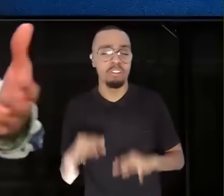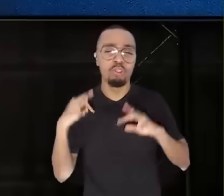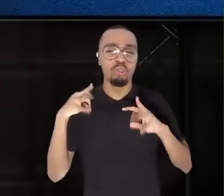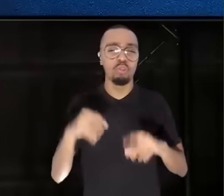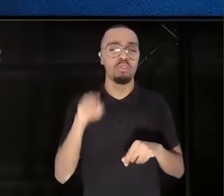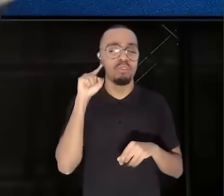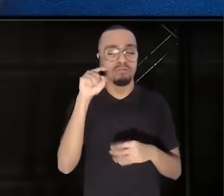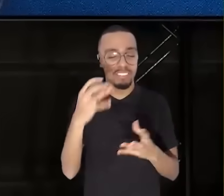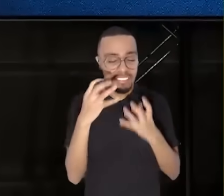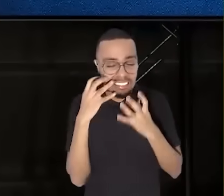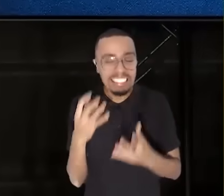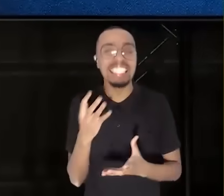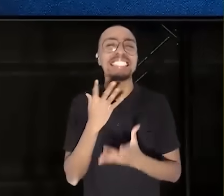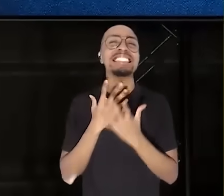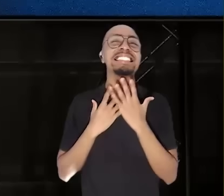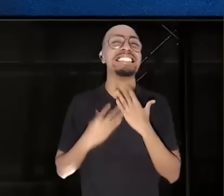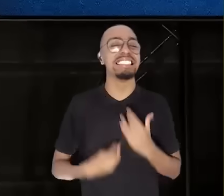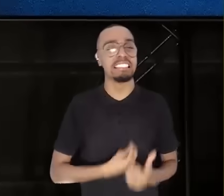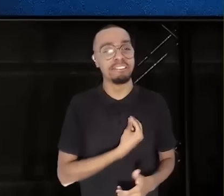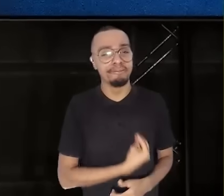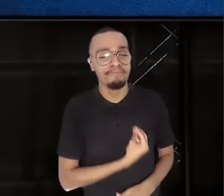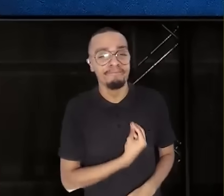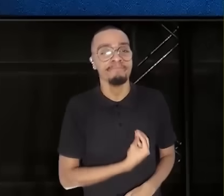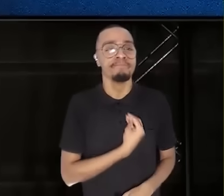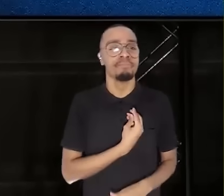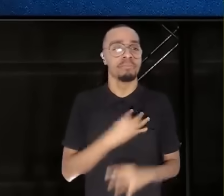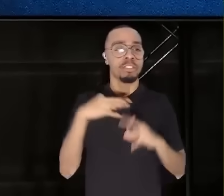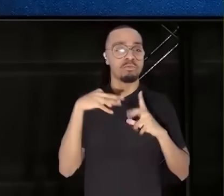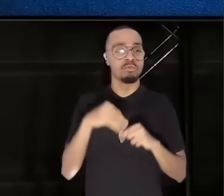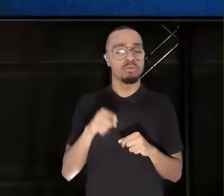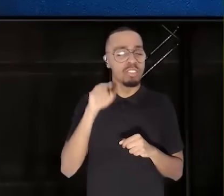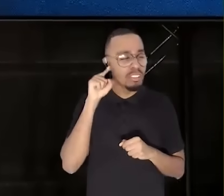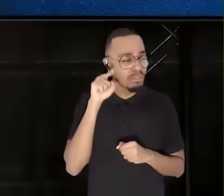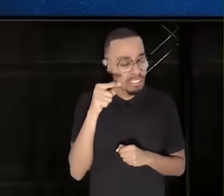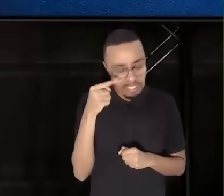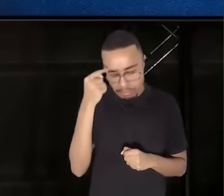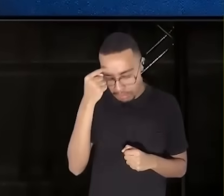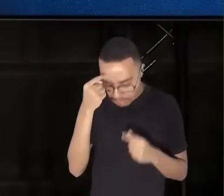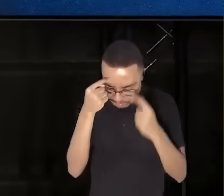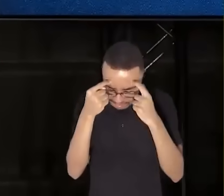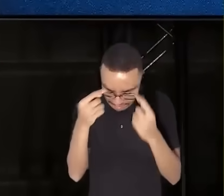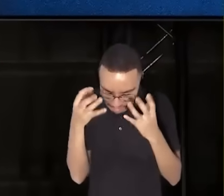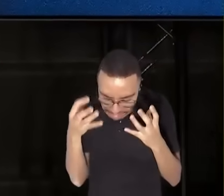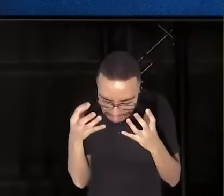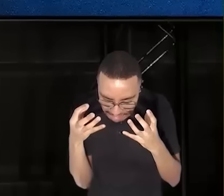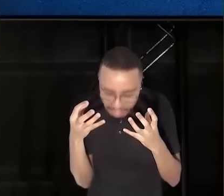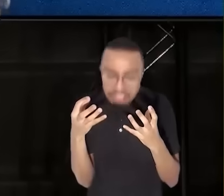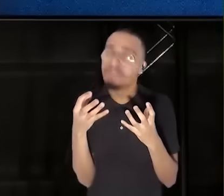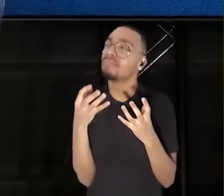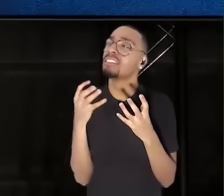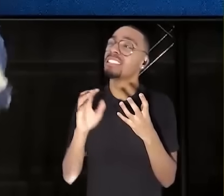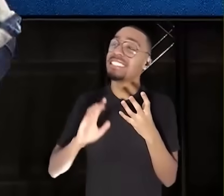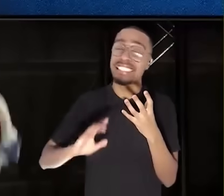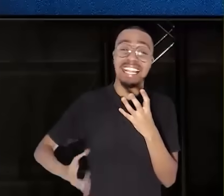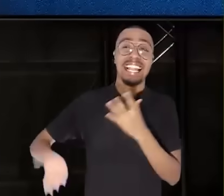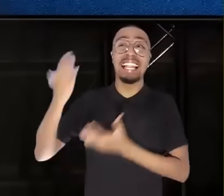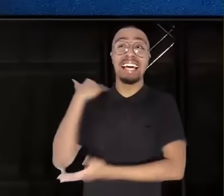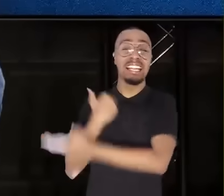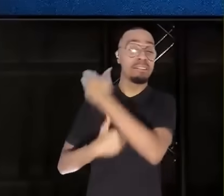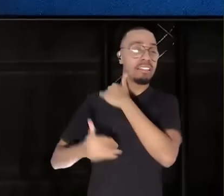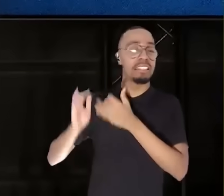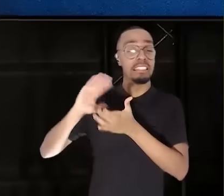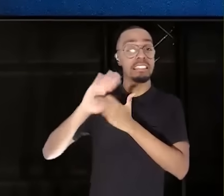tudo que você possa desejar para a sua vida, tudo que você possa querer que seja feito, Jesus está dizendo: está